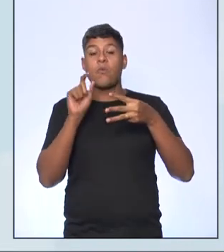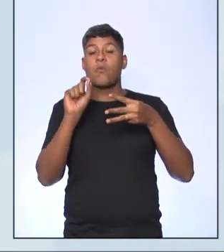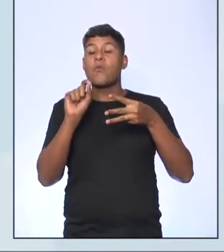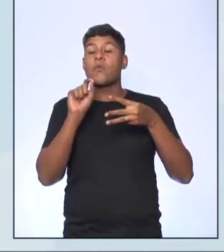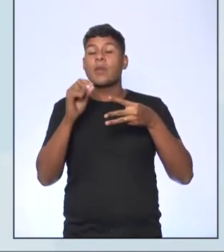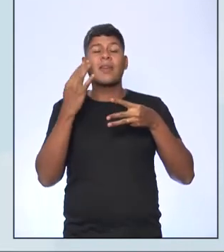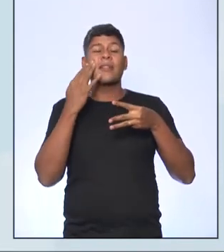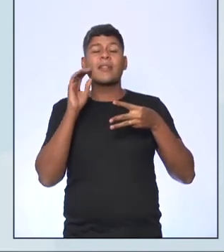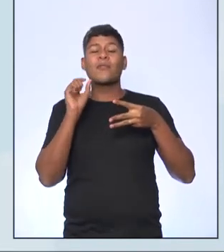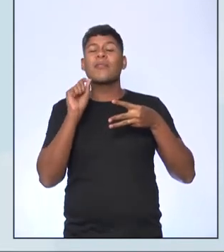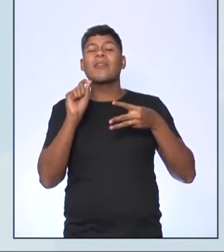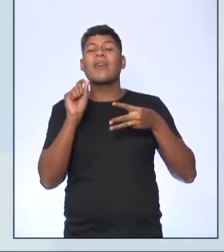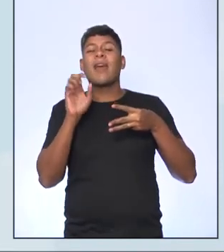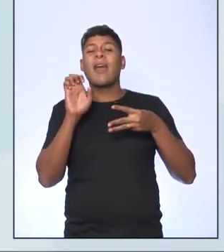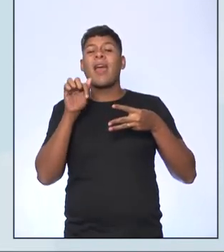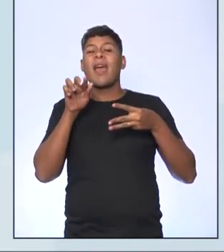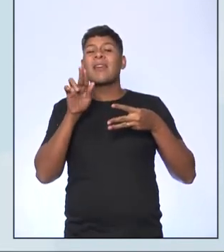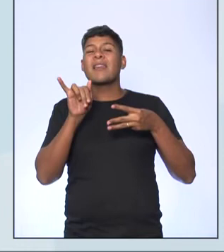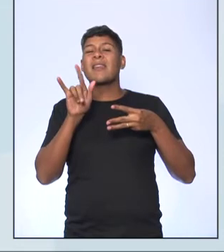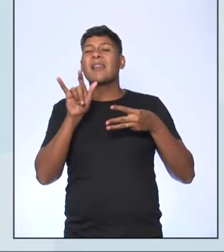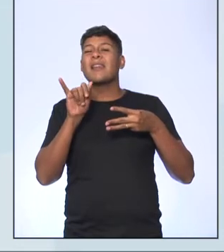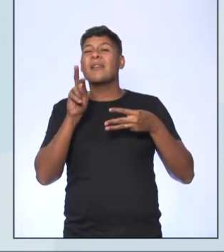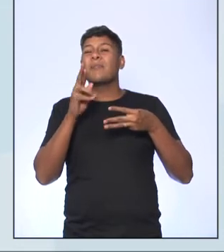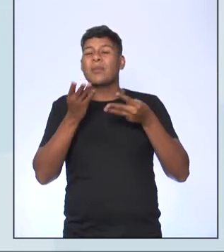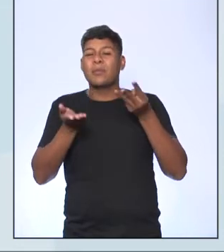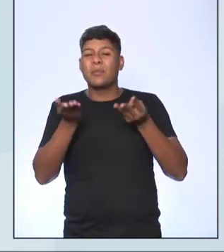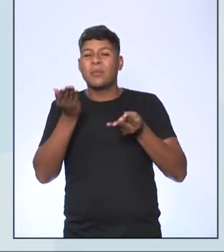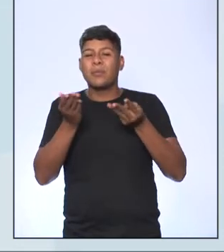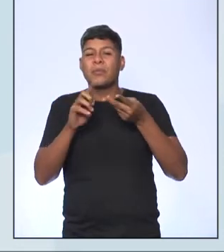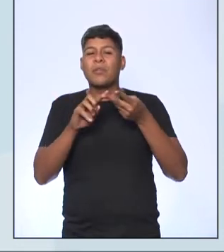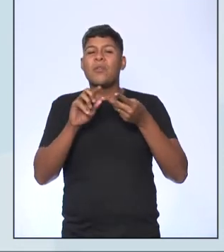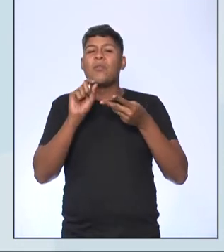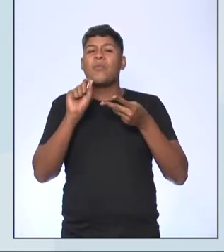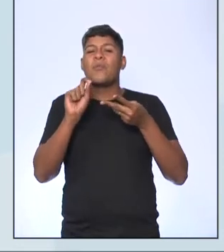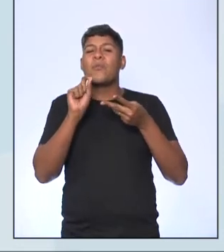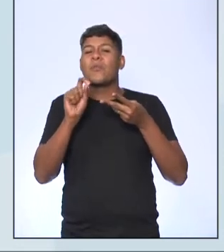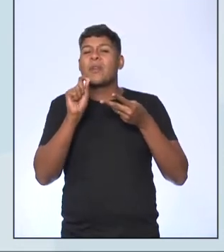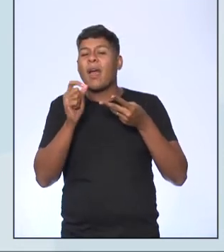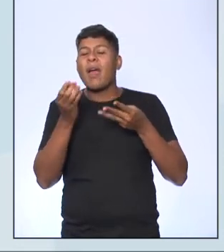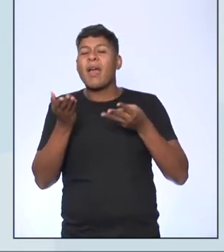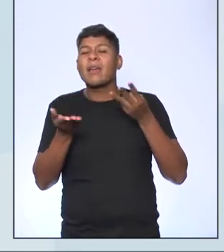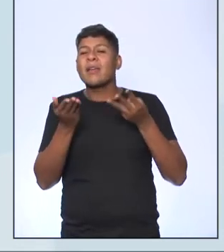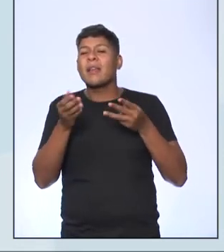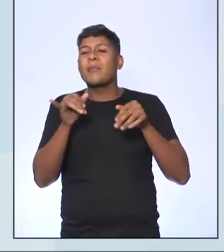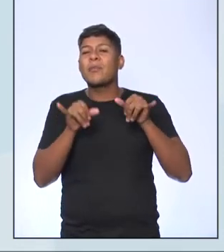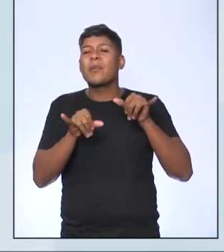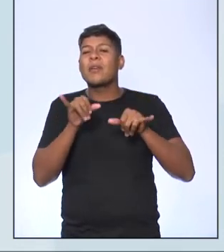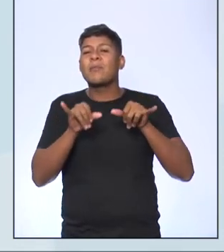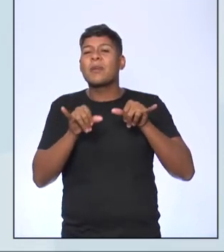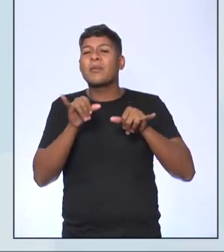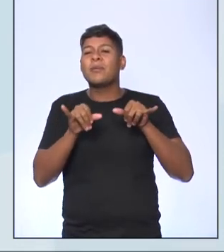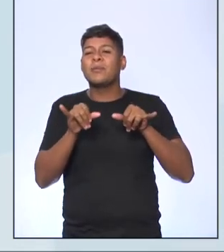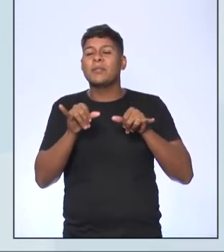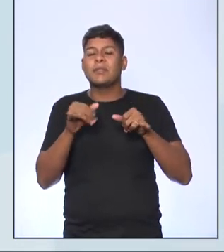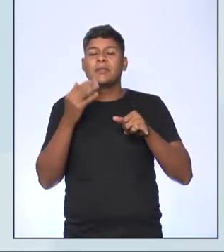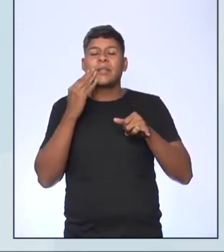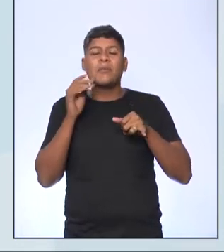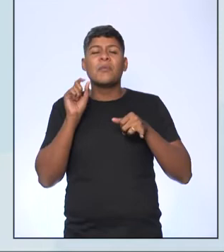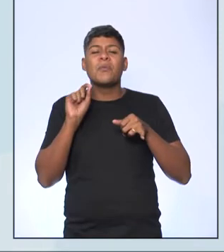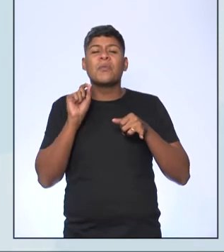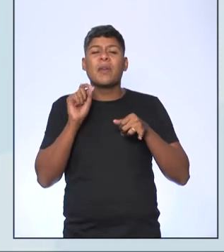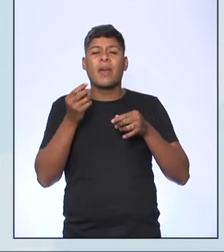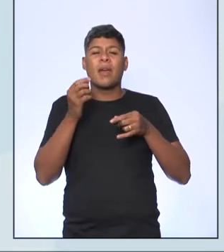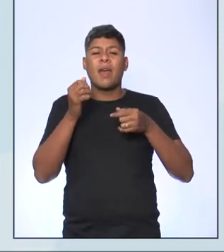que vocês entendem por equilíbrio. E o que é a segunda questão? O que é equilíbrio químico? Vocês acham que equilíbrio e